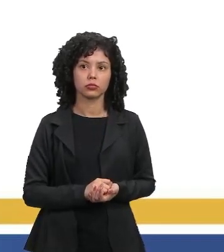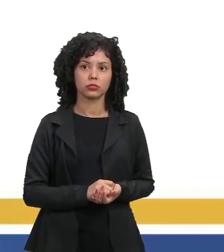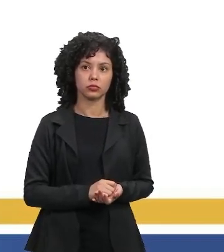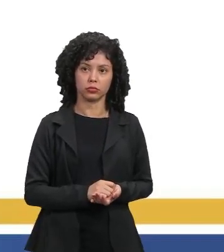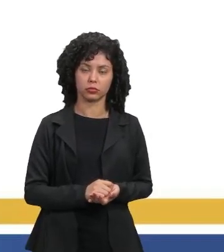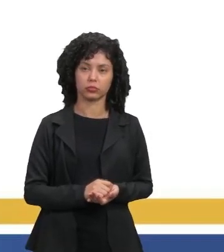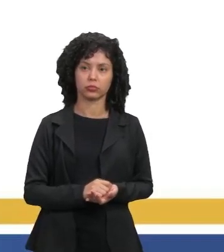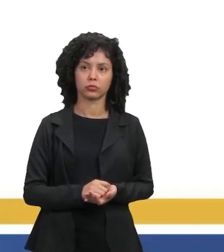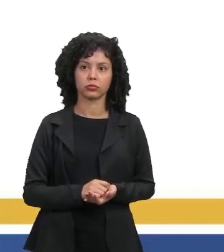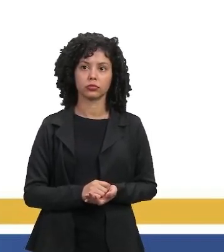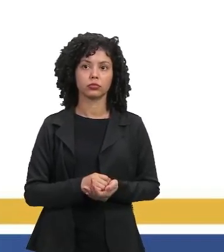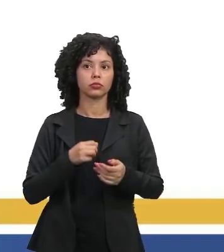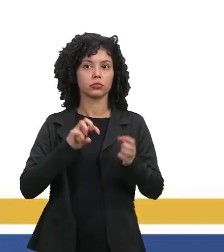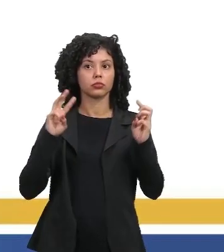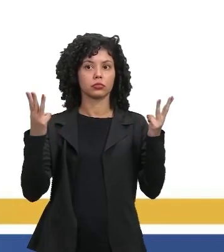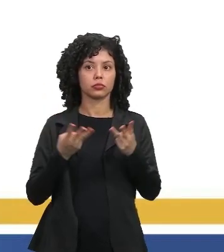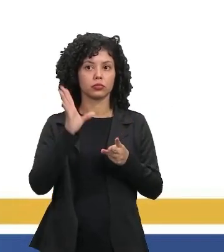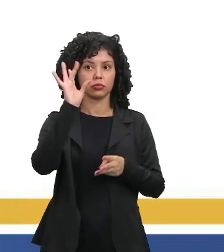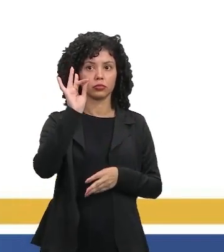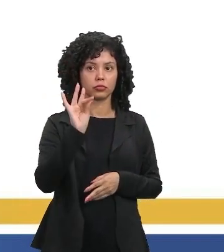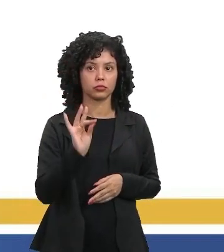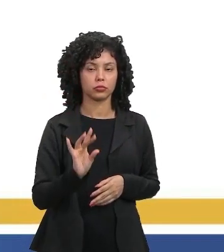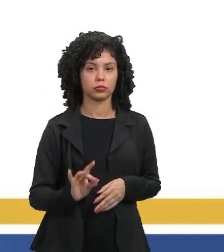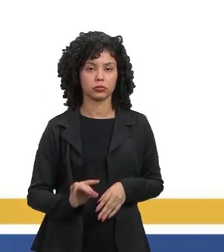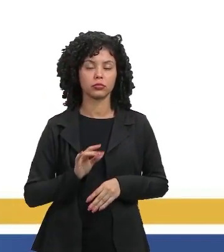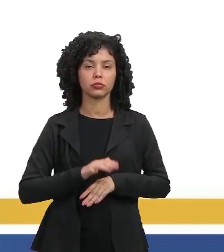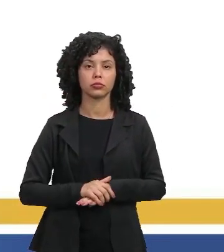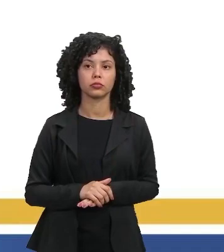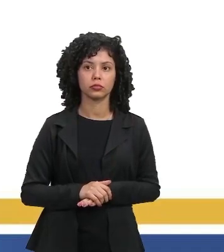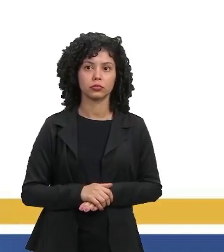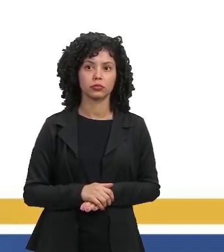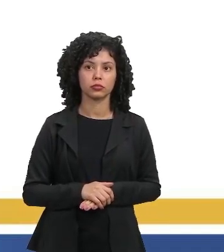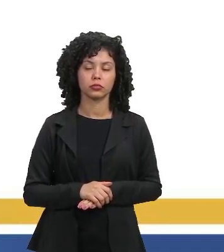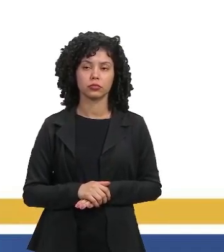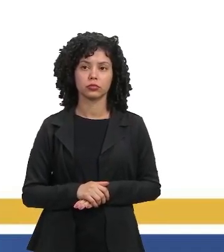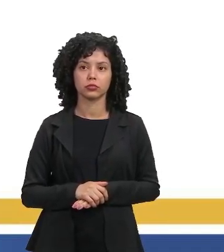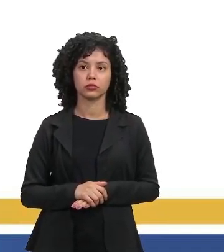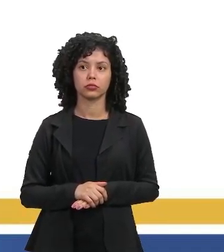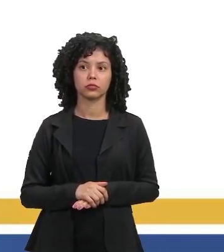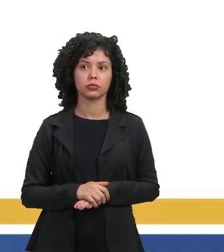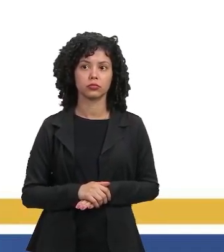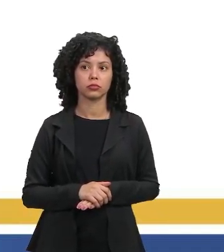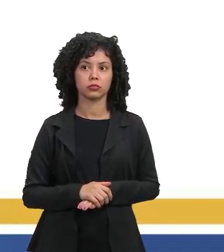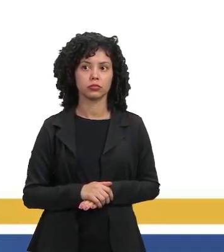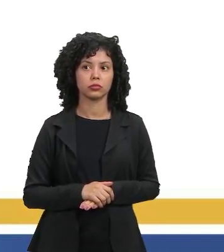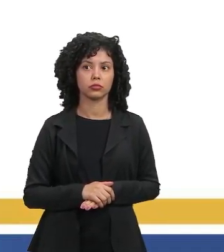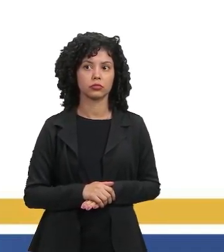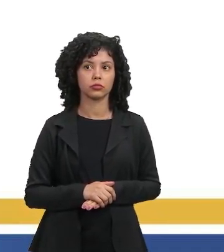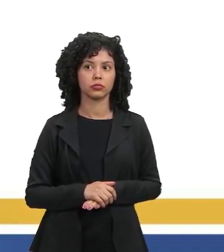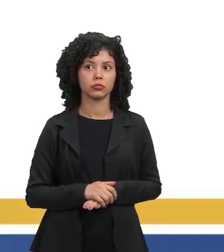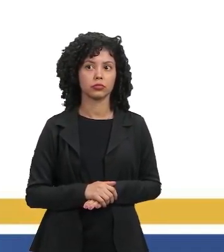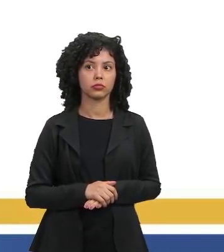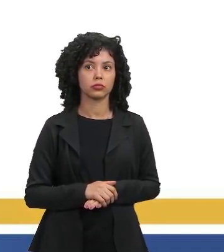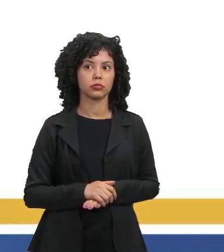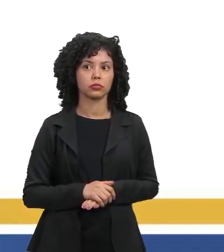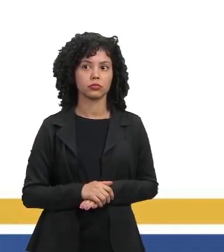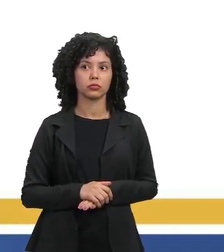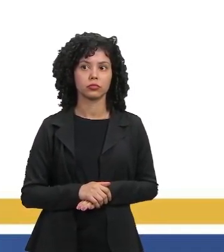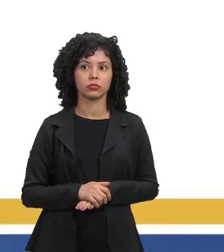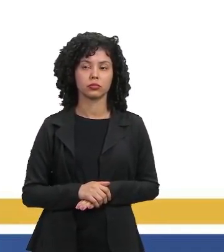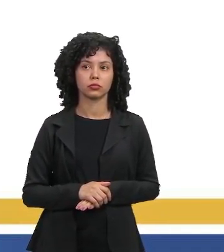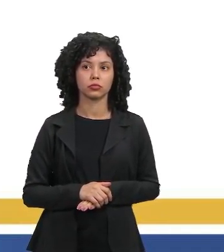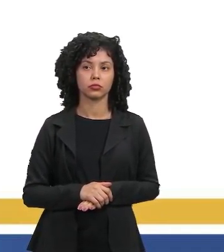lado da tabela você tem as massas de cada um, 1, 12, 16, 32 e 56. Tá? Para você resolver o